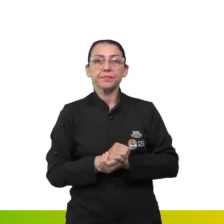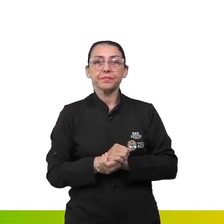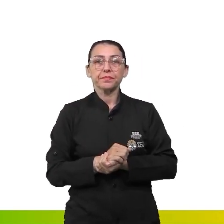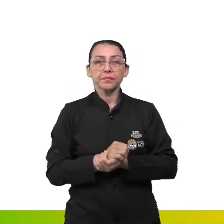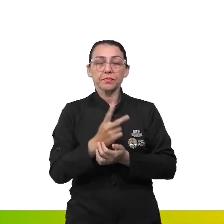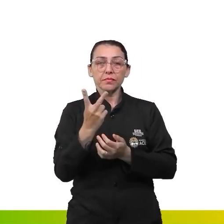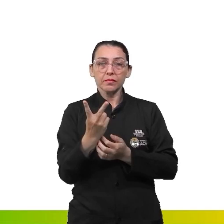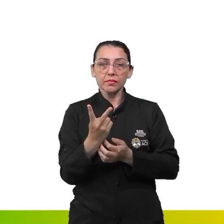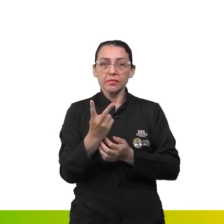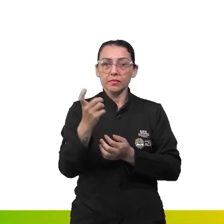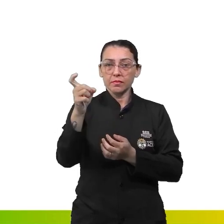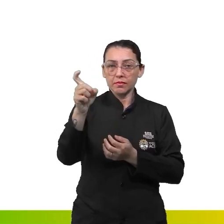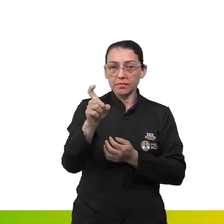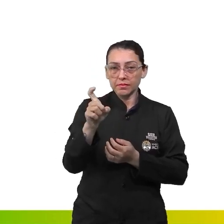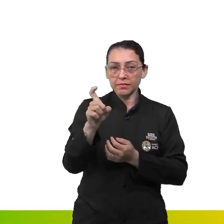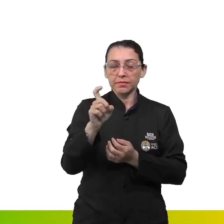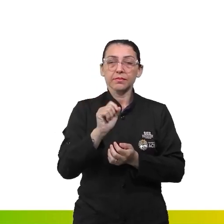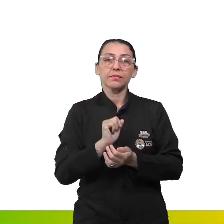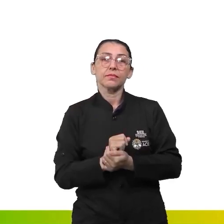2 elevado a x,